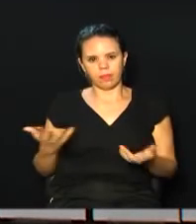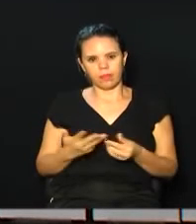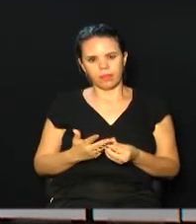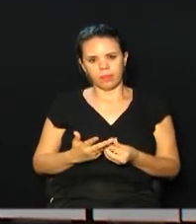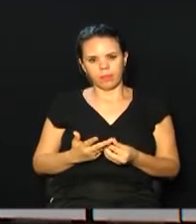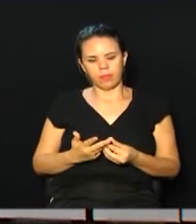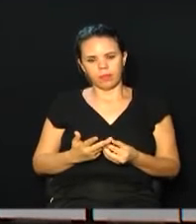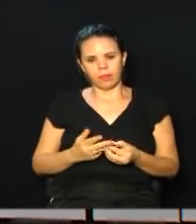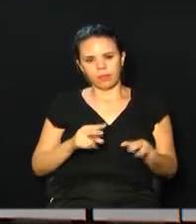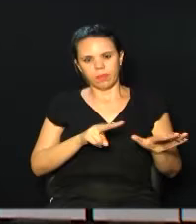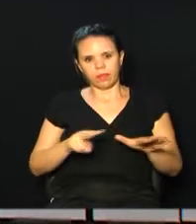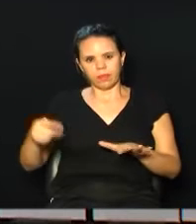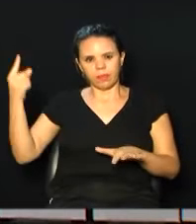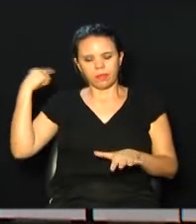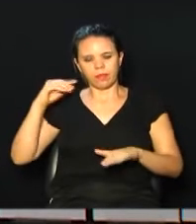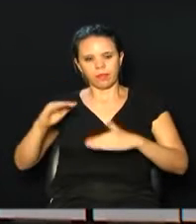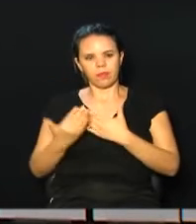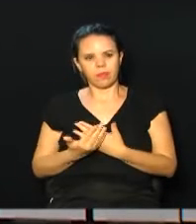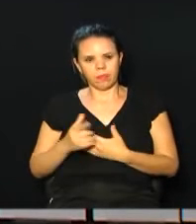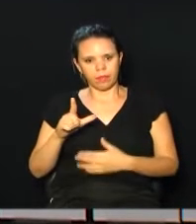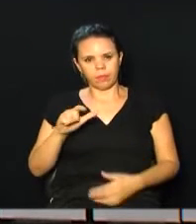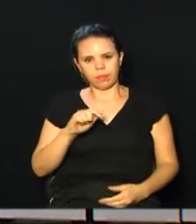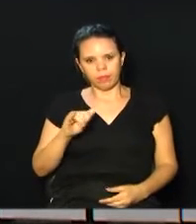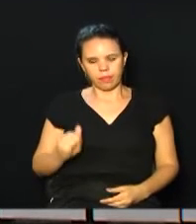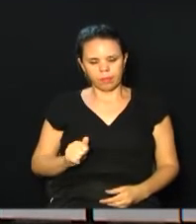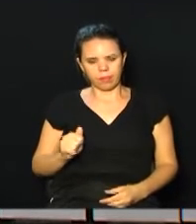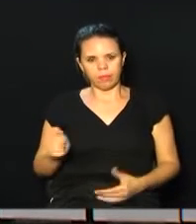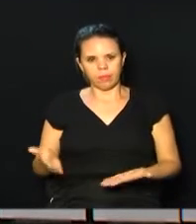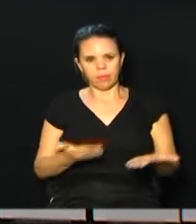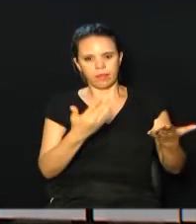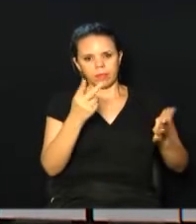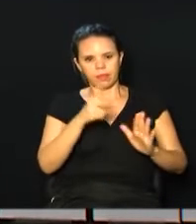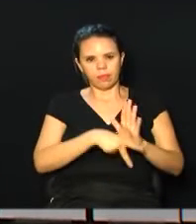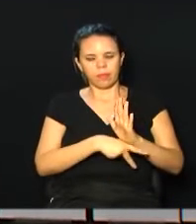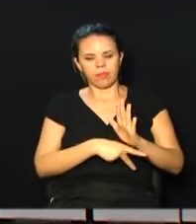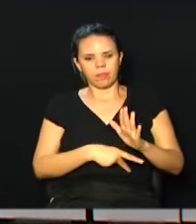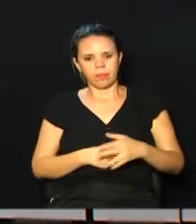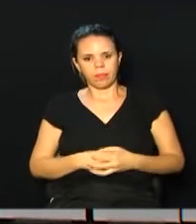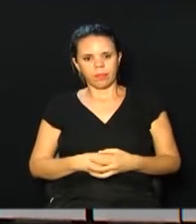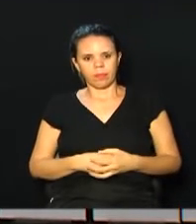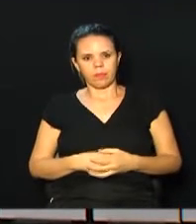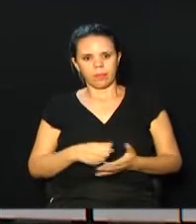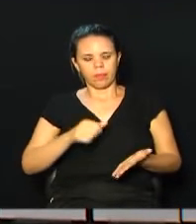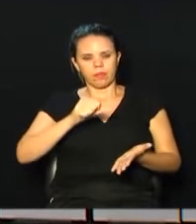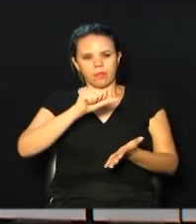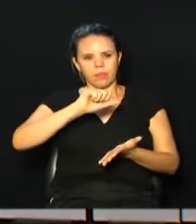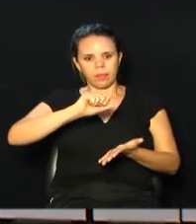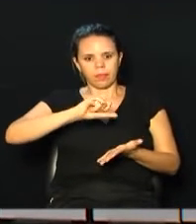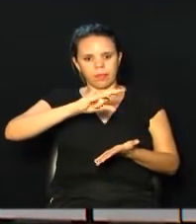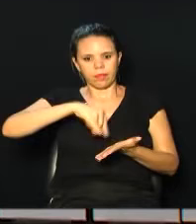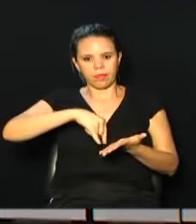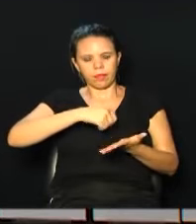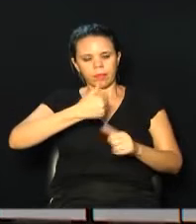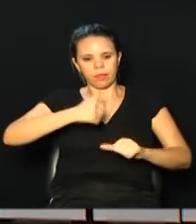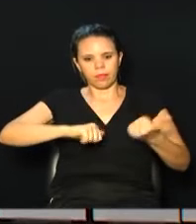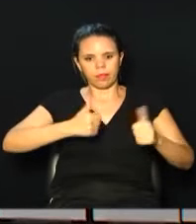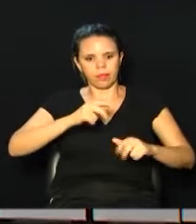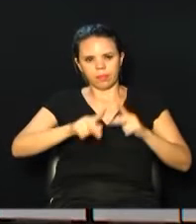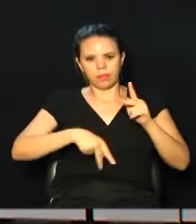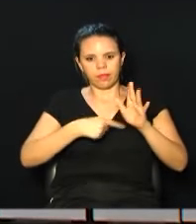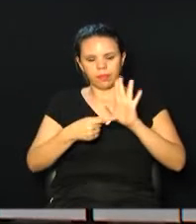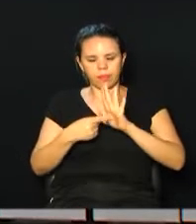Semana passada eu fui até o bairro Jardim Lisa 2, levei um projeto, levei os documentos, mostrei para a população,